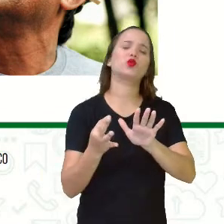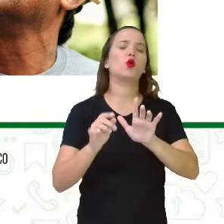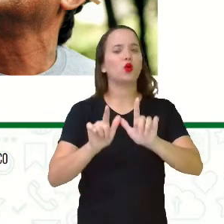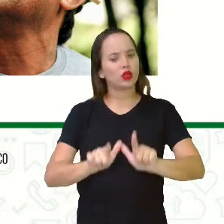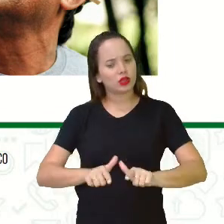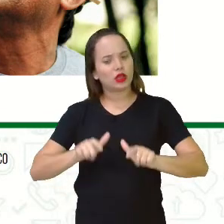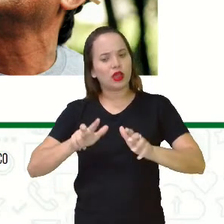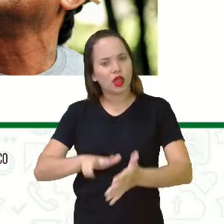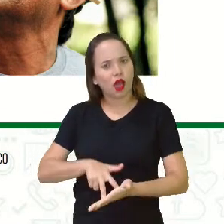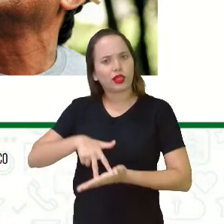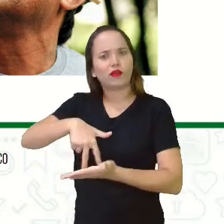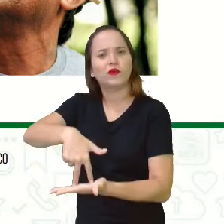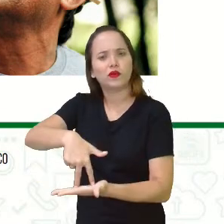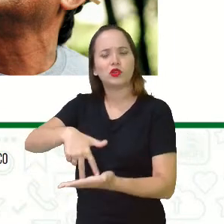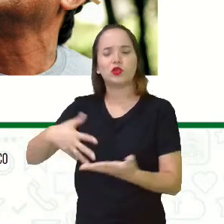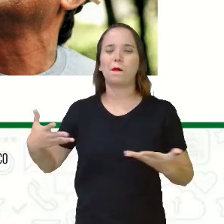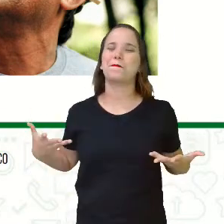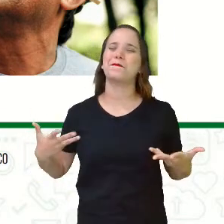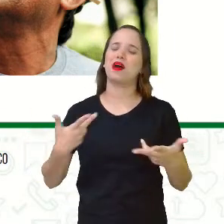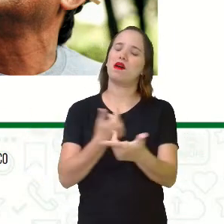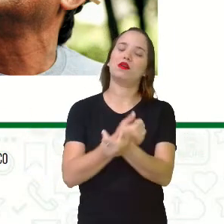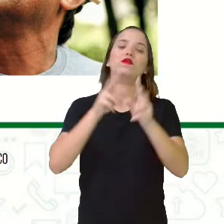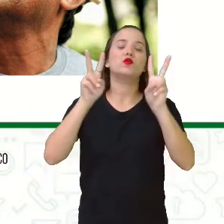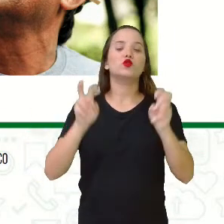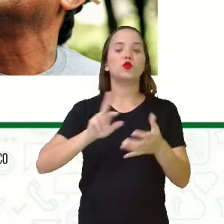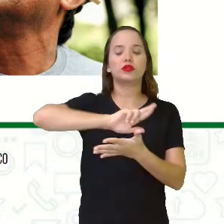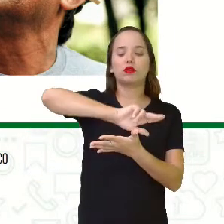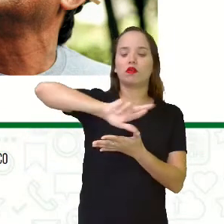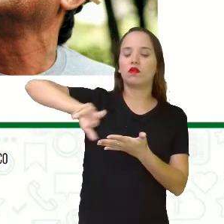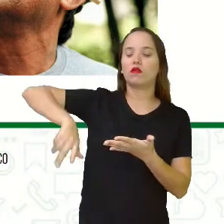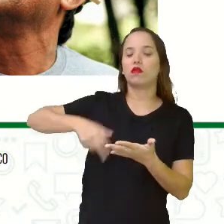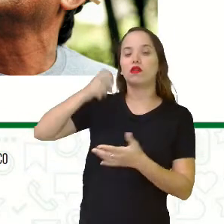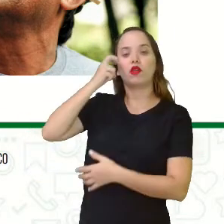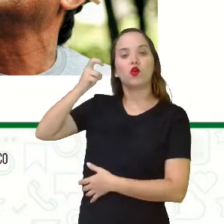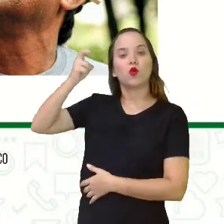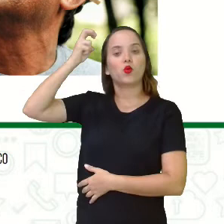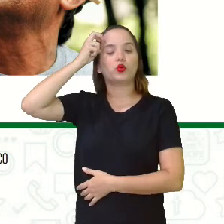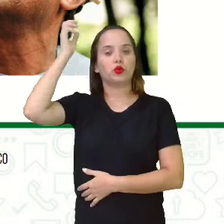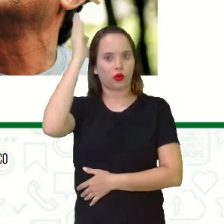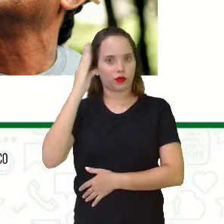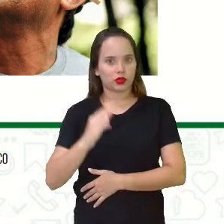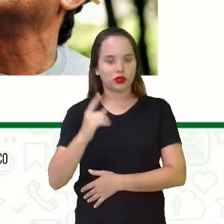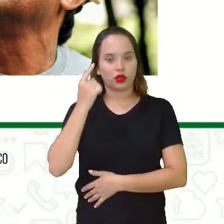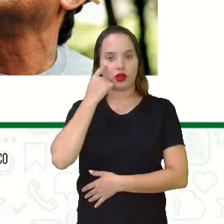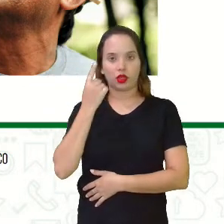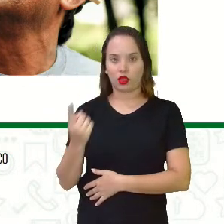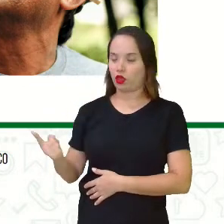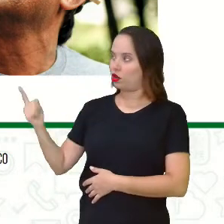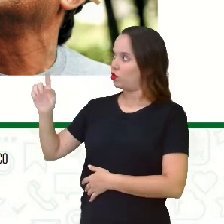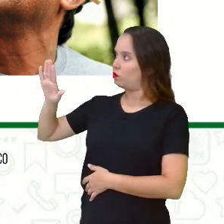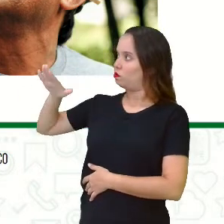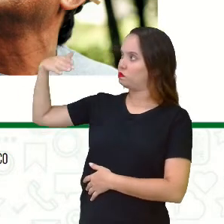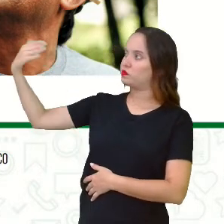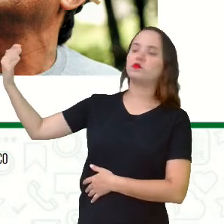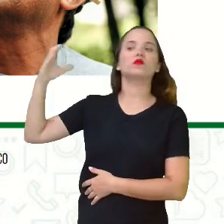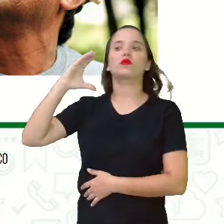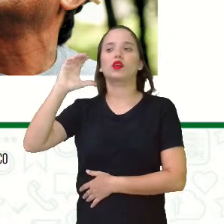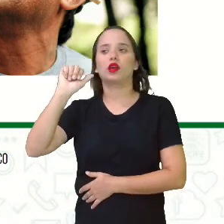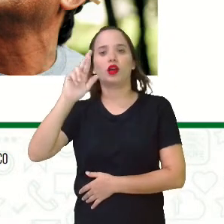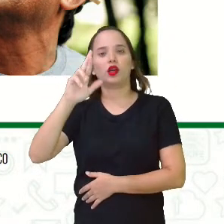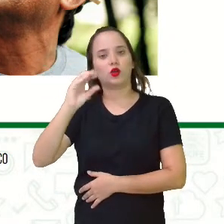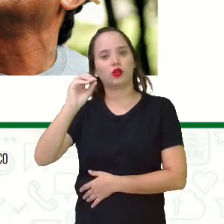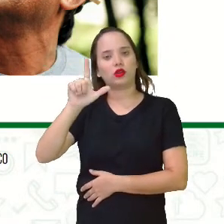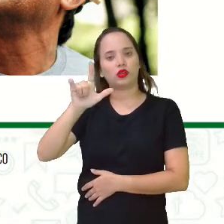ativistas maravilhosos, para a gente falar dessa diversidade cultural brasileira. Aqui à minha esquerda está Carolina Maria de